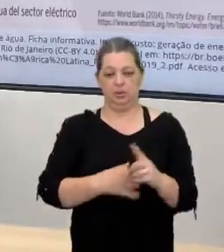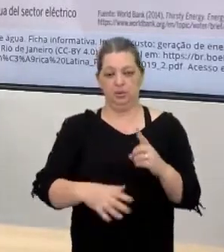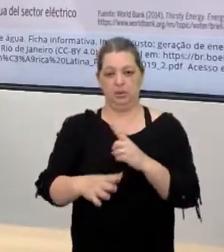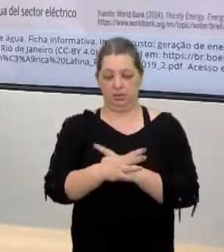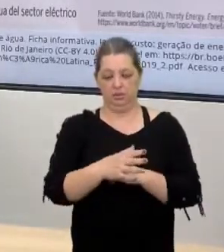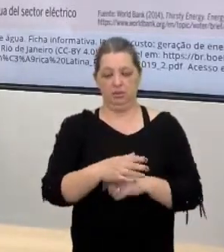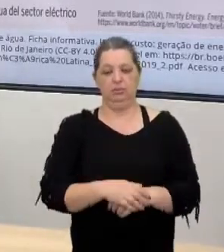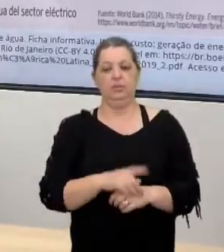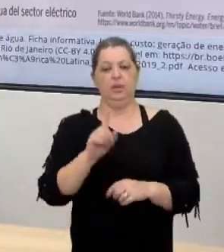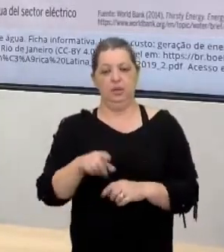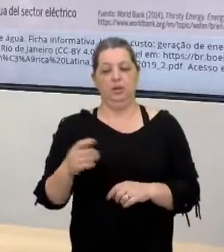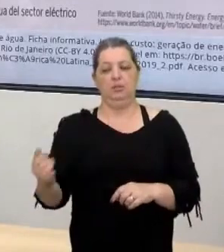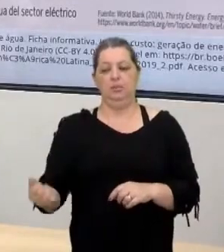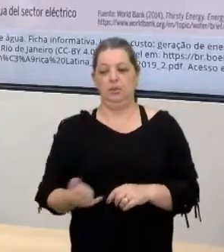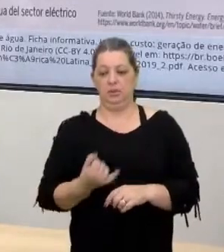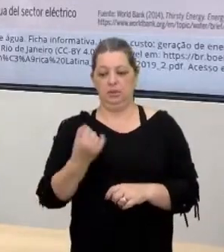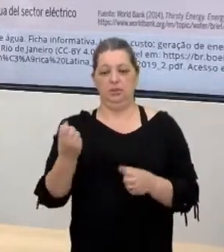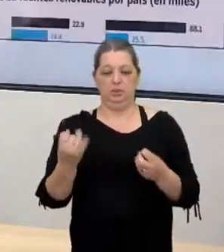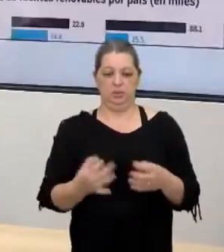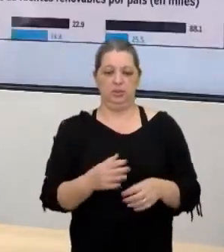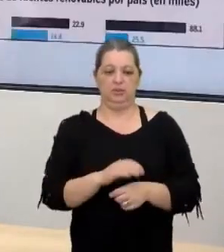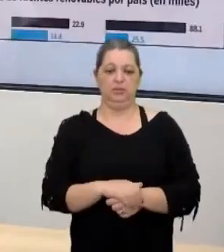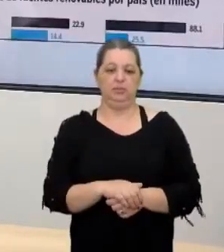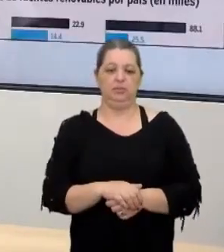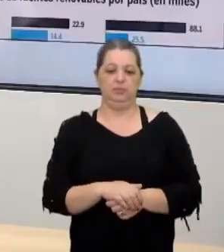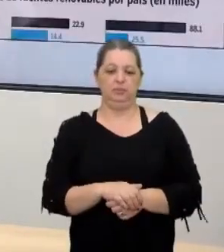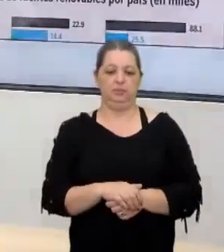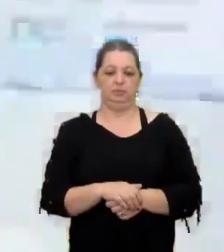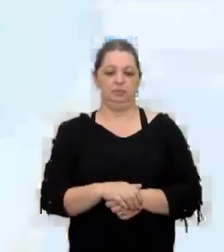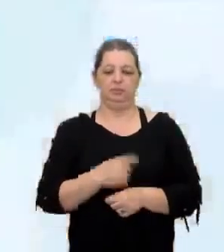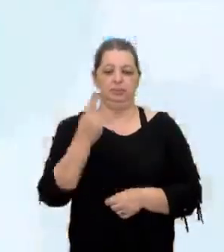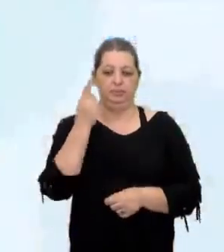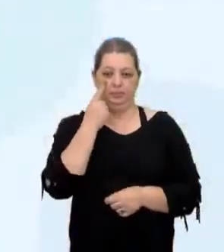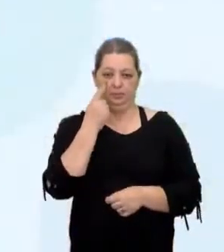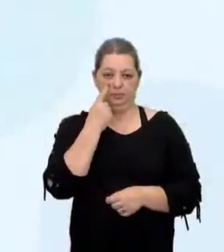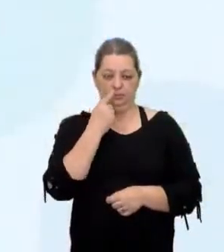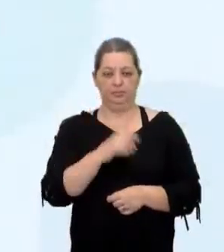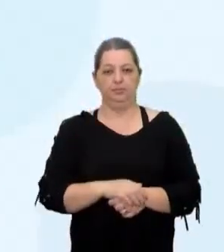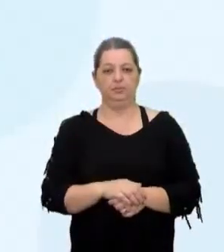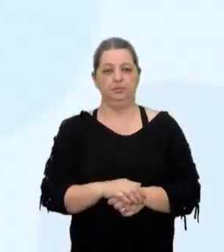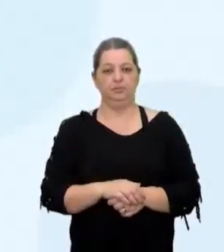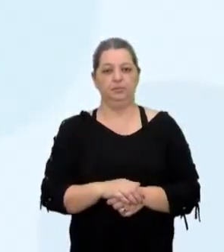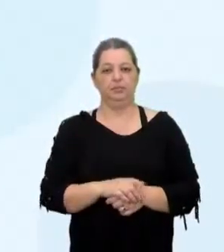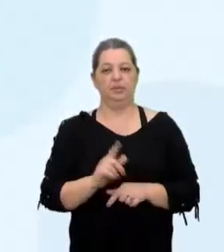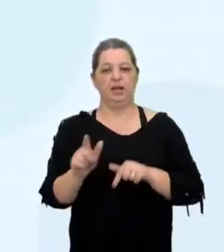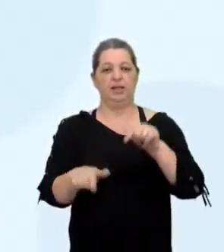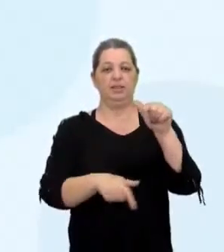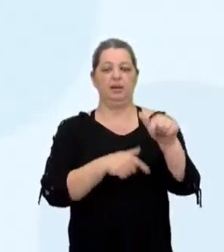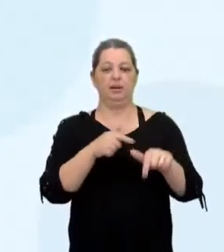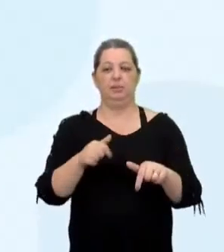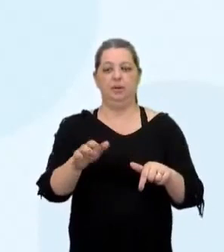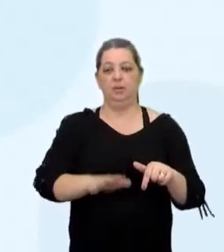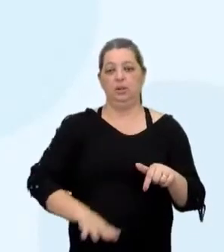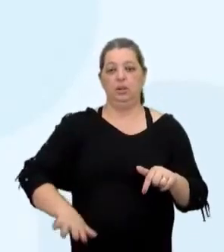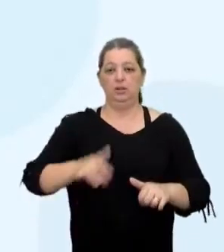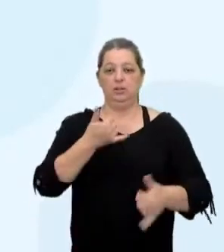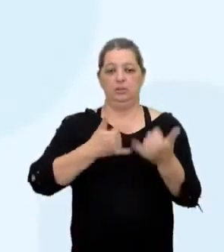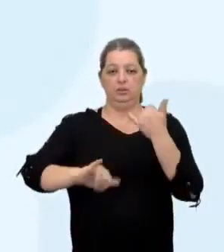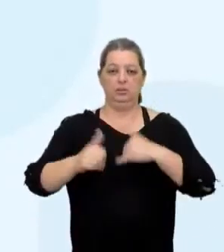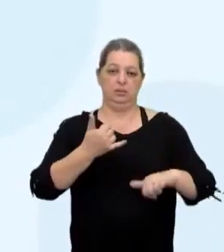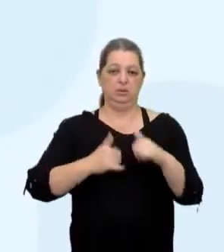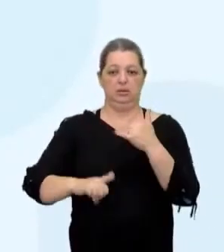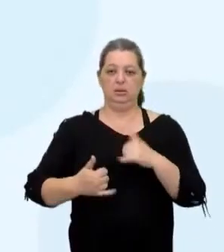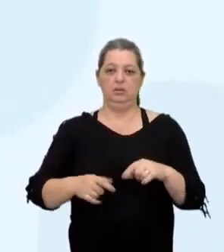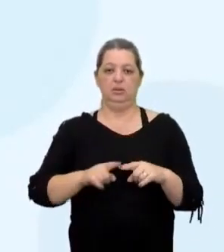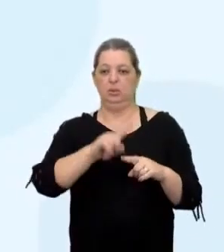Isso é importante retratar. Vamos lá para a próxima tela, que nós vamos ver aí, ó, empregos no setor de energia renovável na